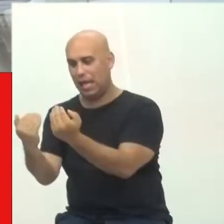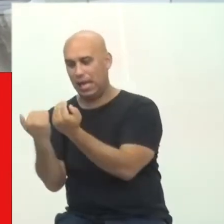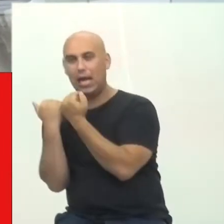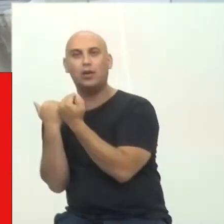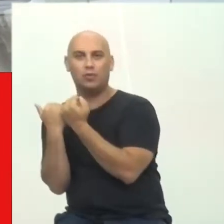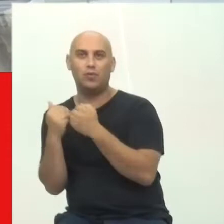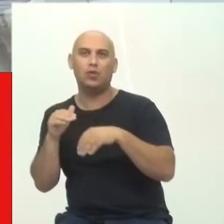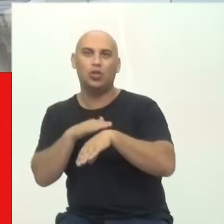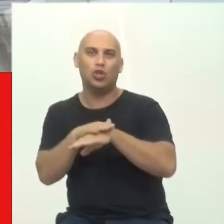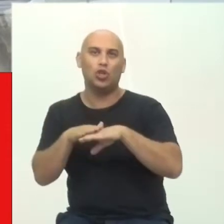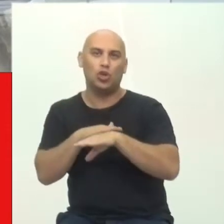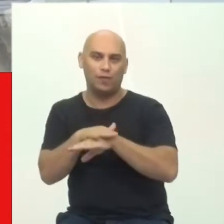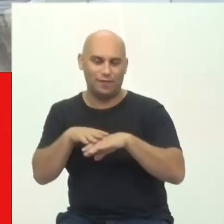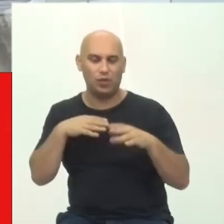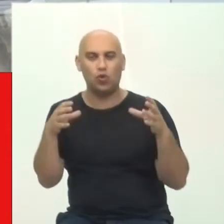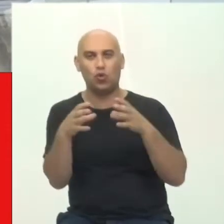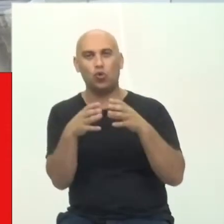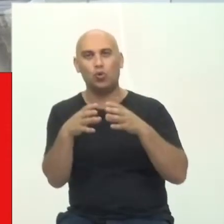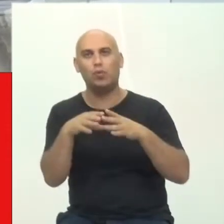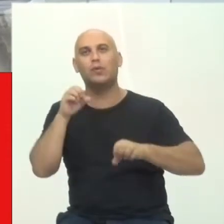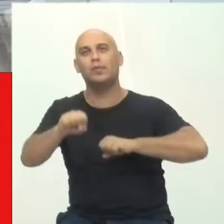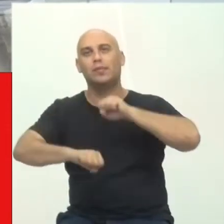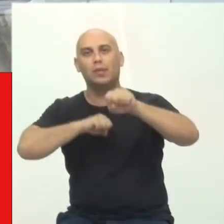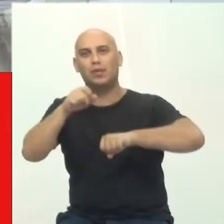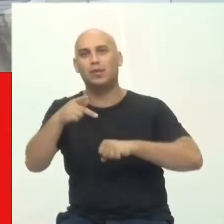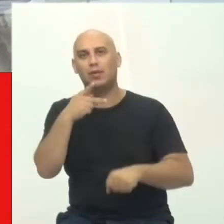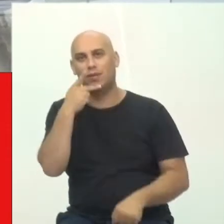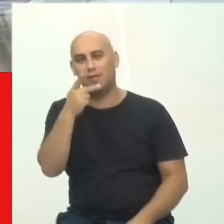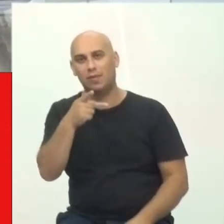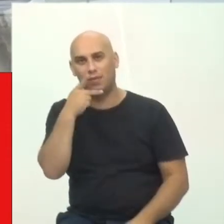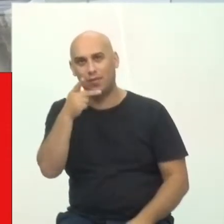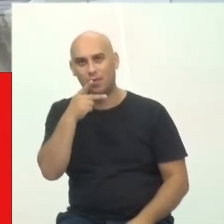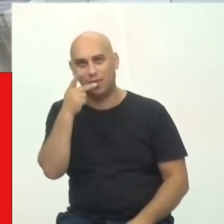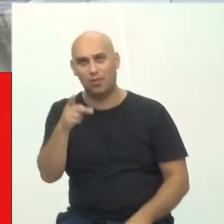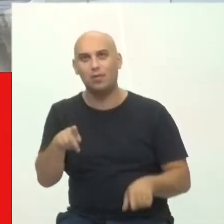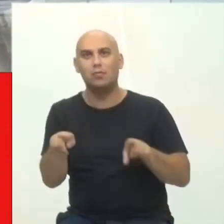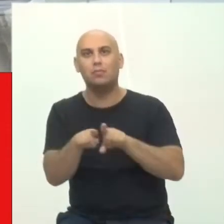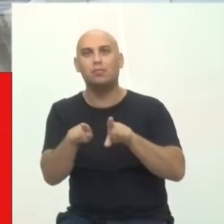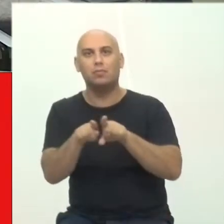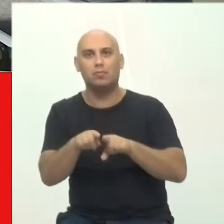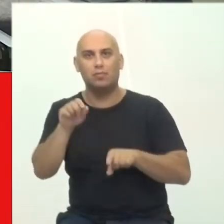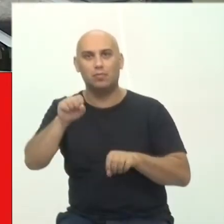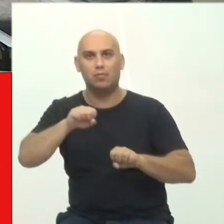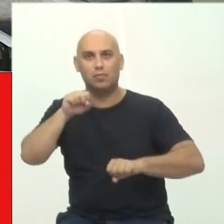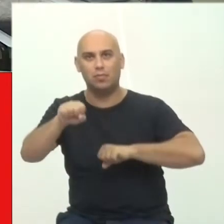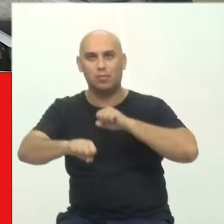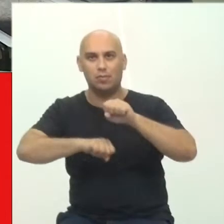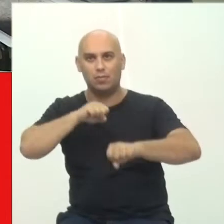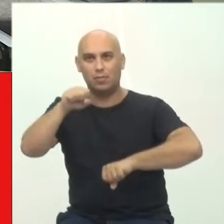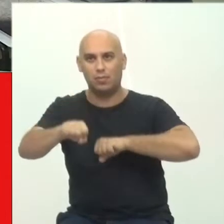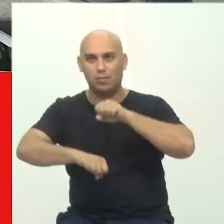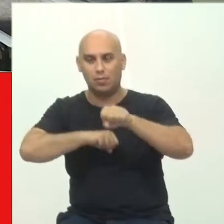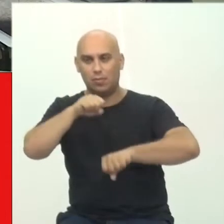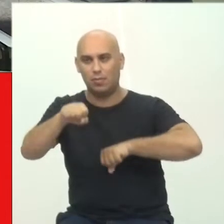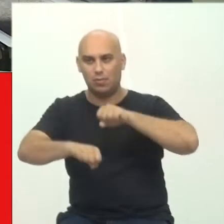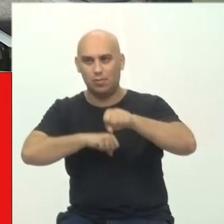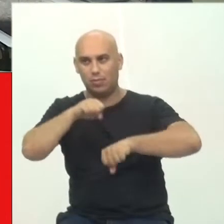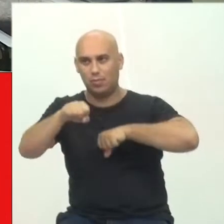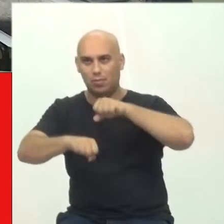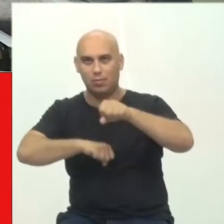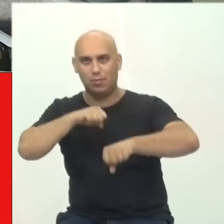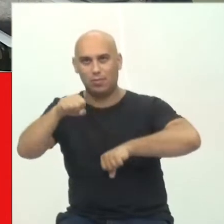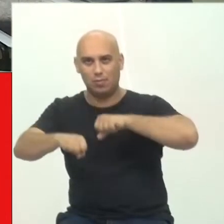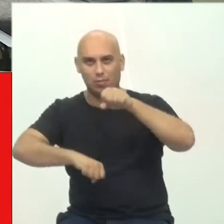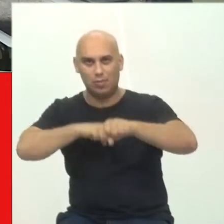de pedal de Criciúma e eles diziam o seguinte: parece que o projeto observou bem, bicicleta faz curva. Nós não queremos uma pista